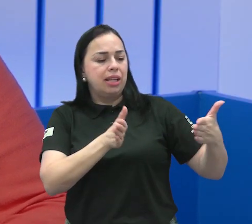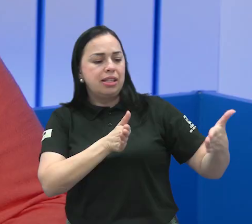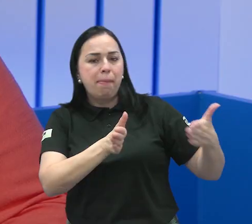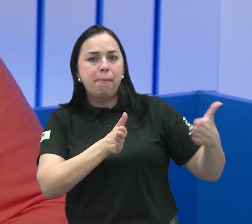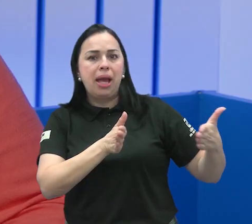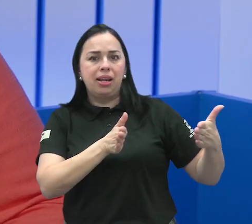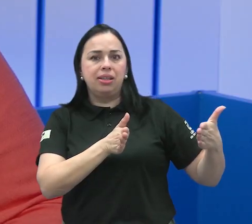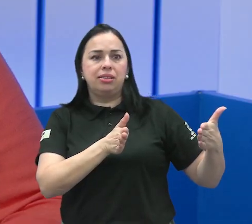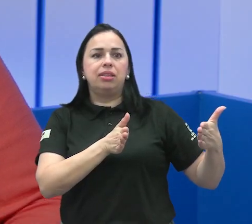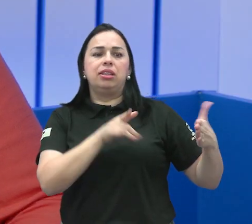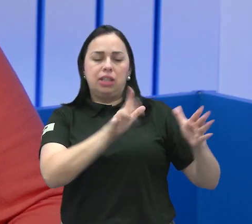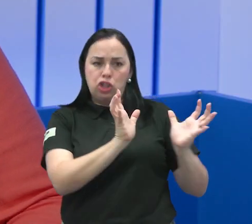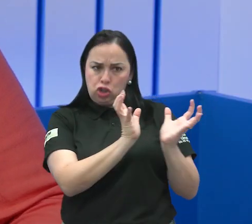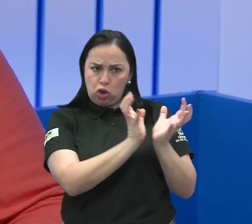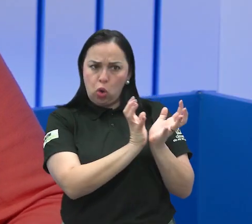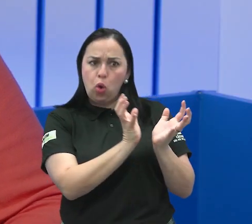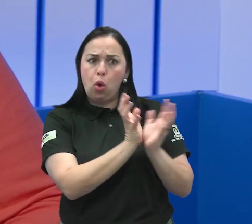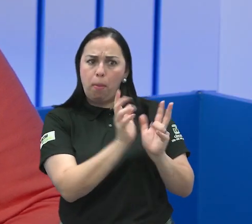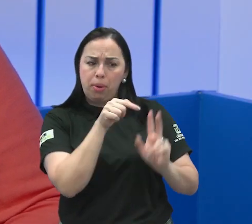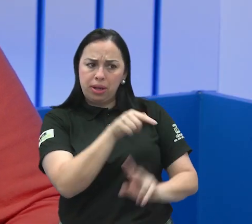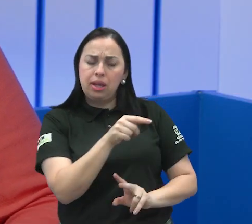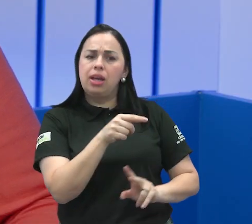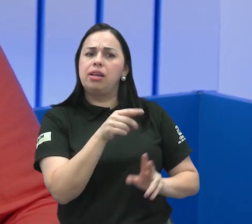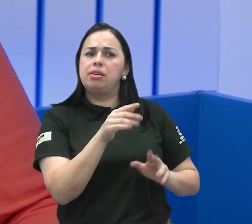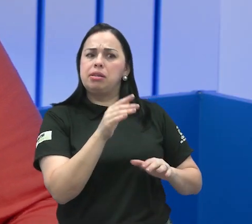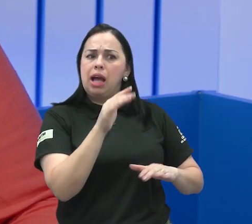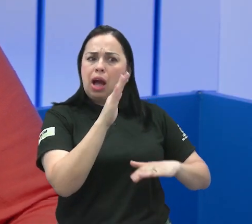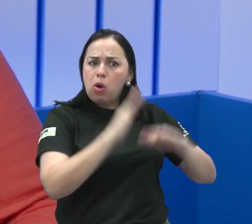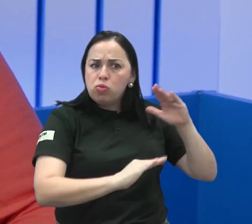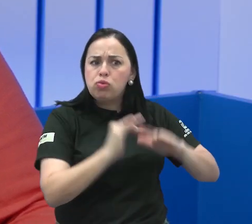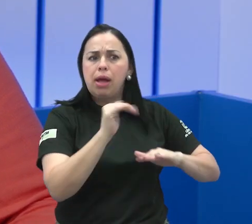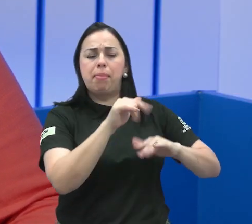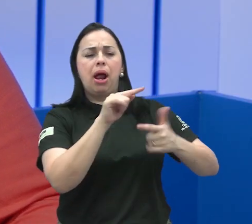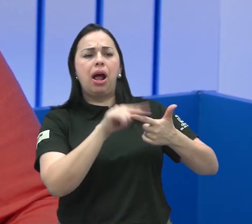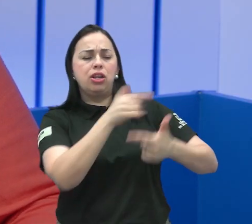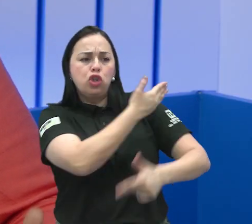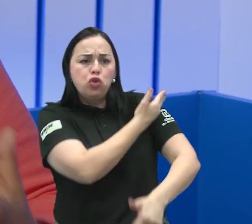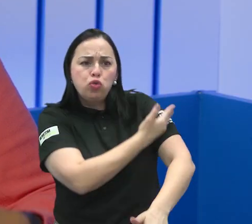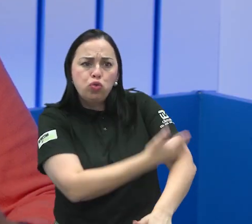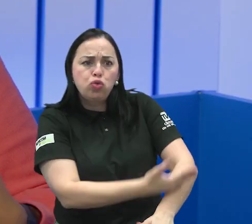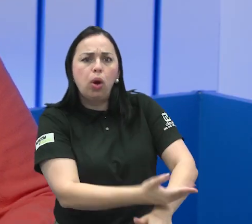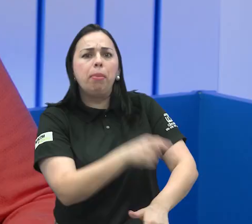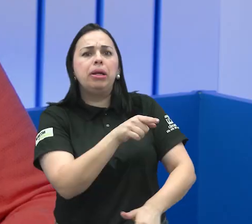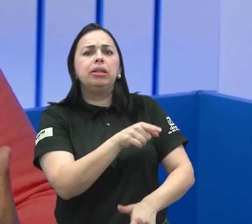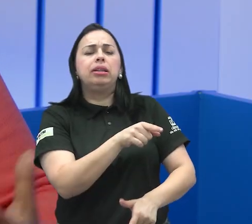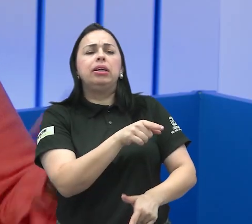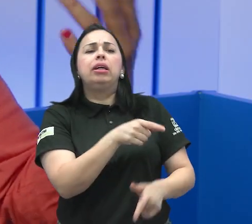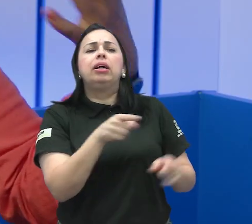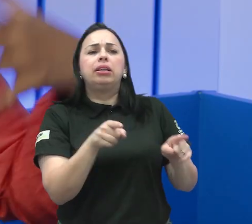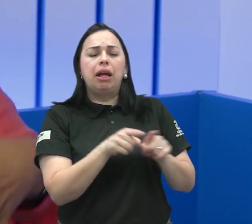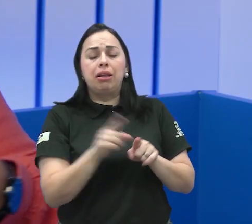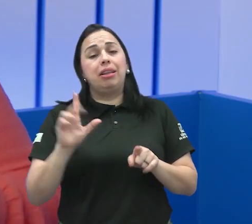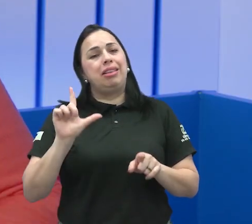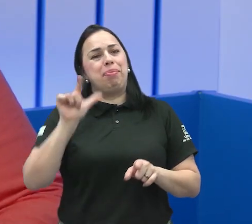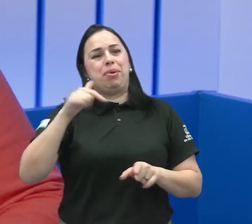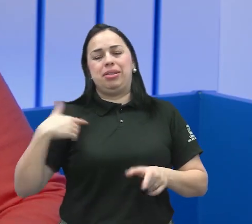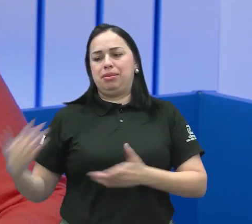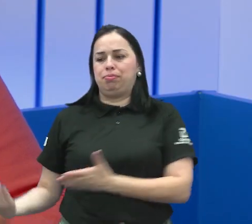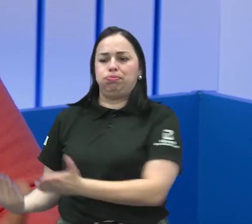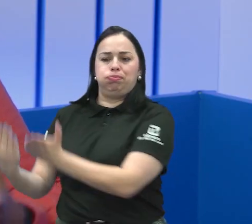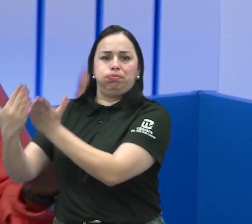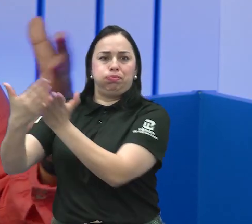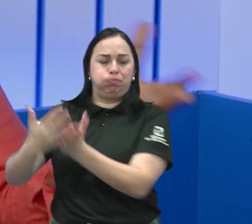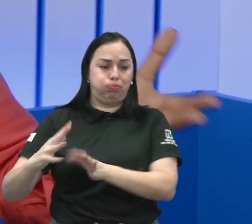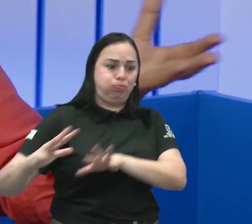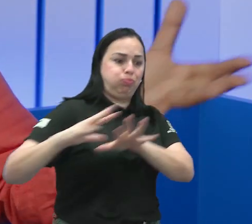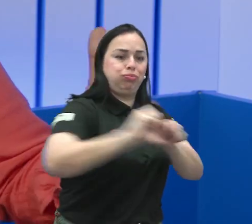as práticas e saberes, né, que são desenvolvidos no mundo, então, que foi colonizado.